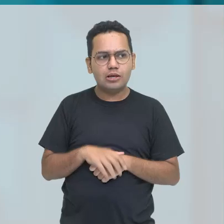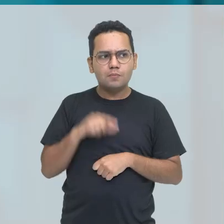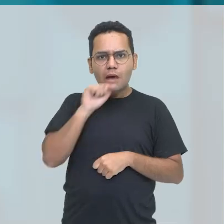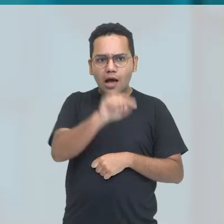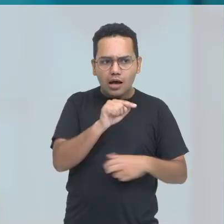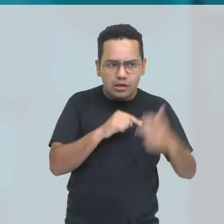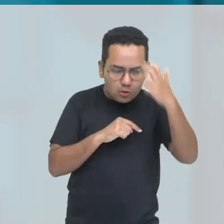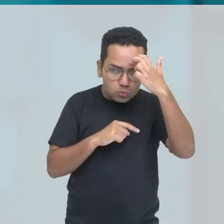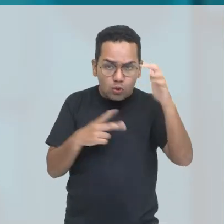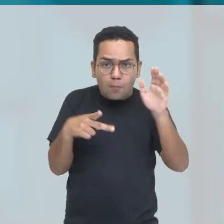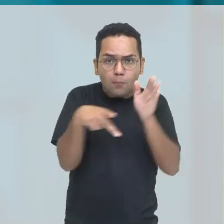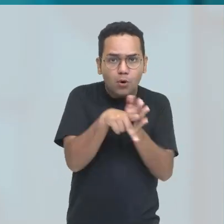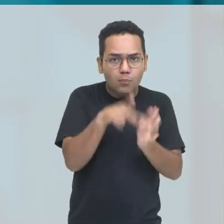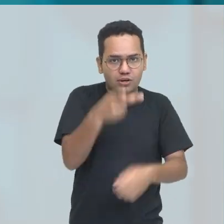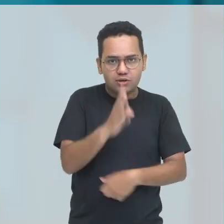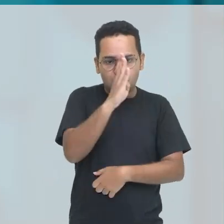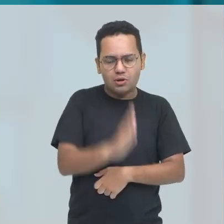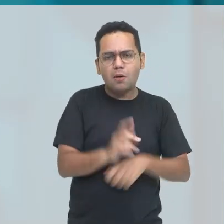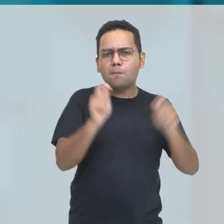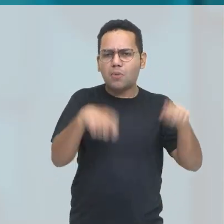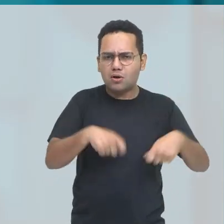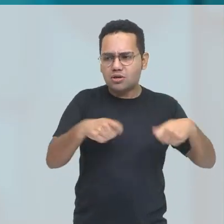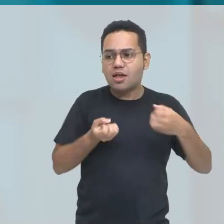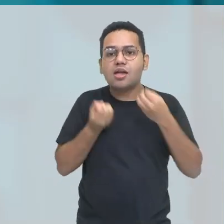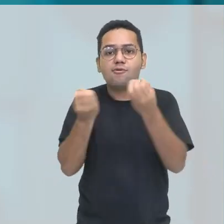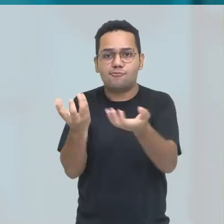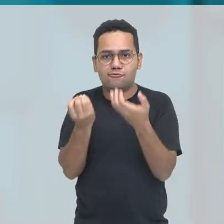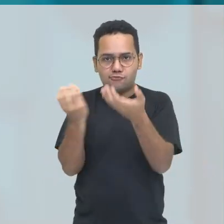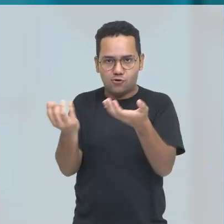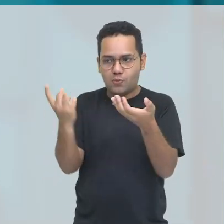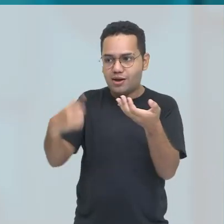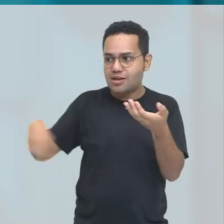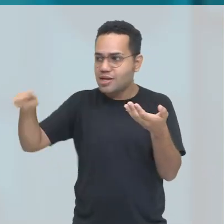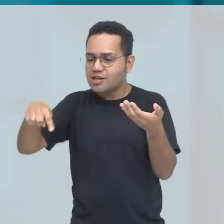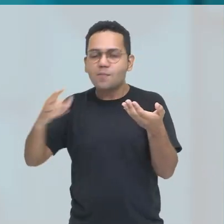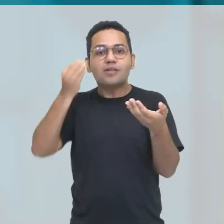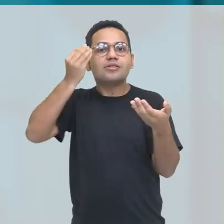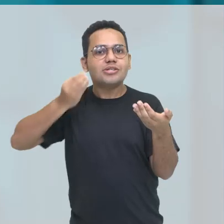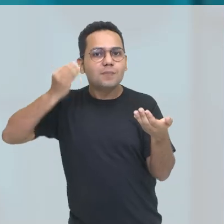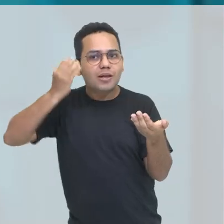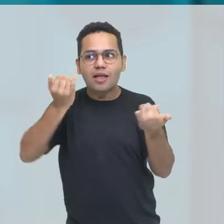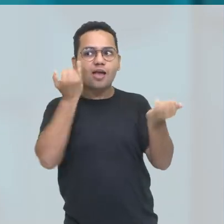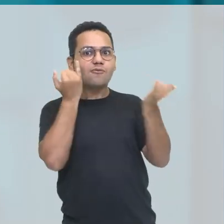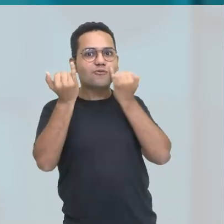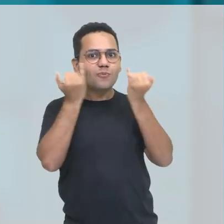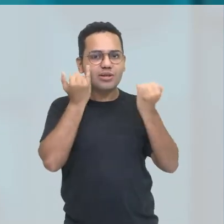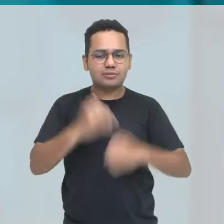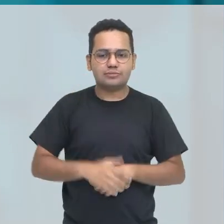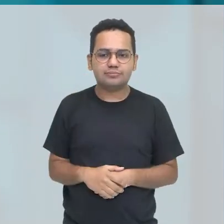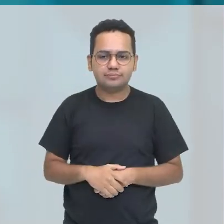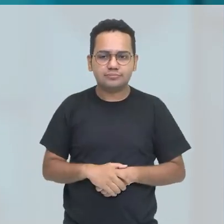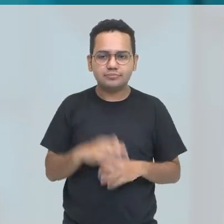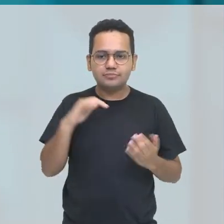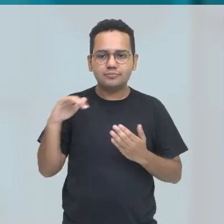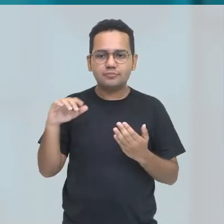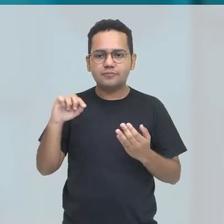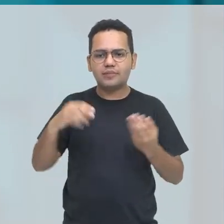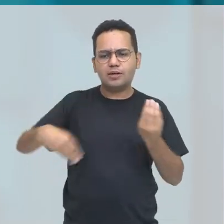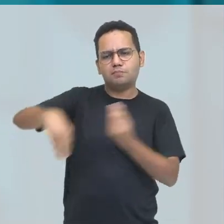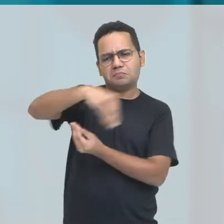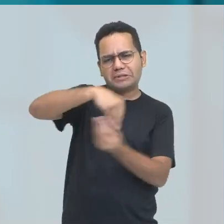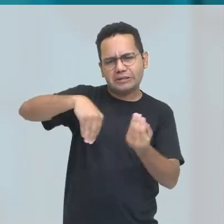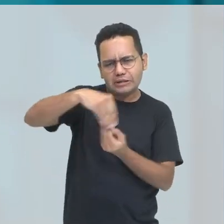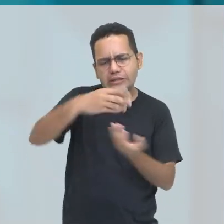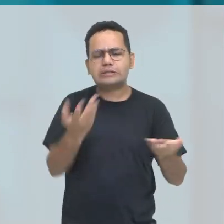vida, tá certo? Então, a identidade ela também sofre desse processo aí, né, de miscigenação, de